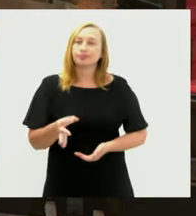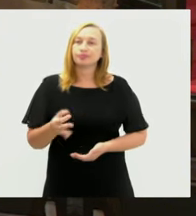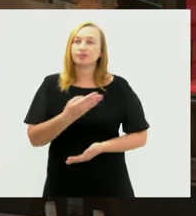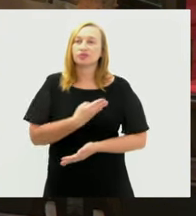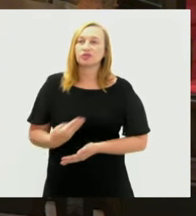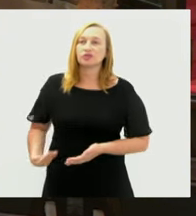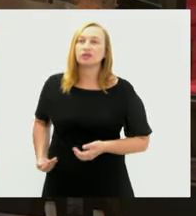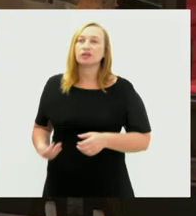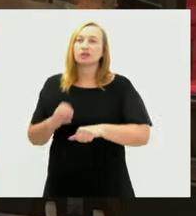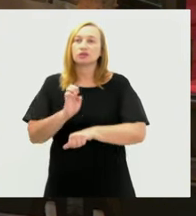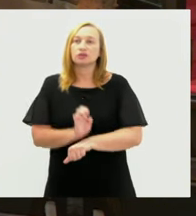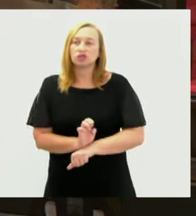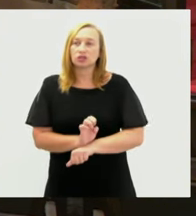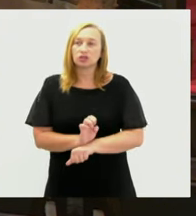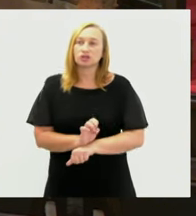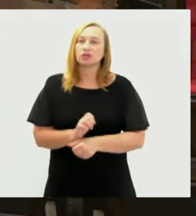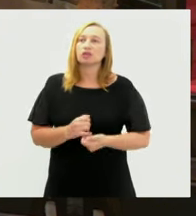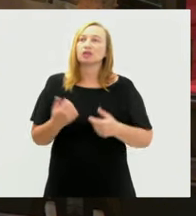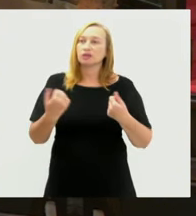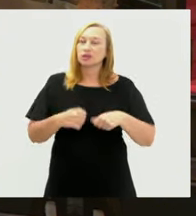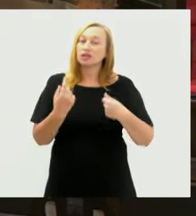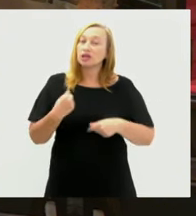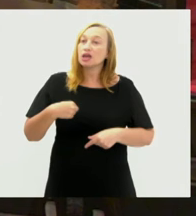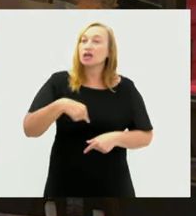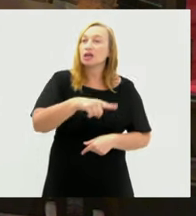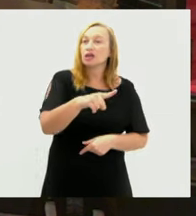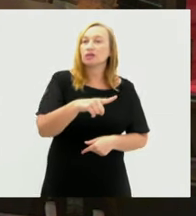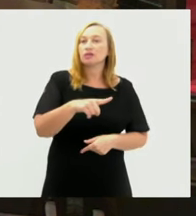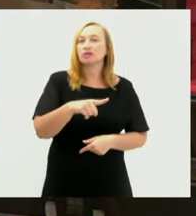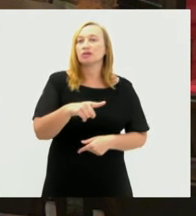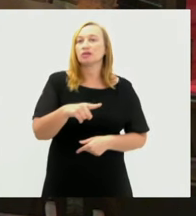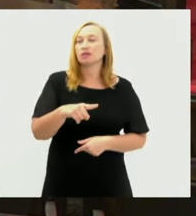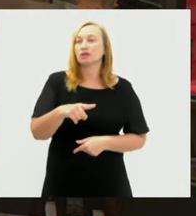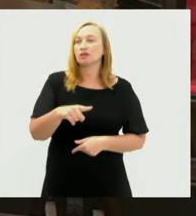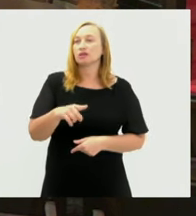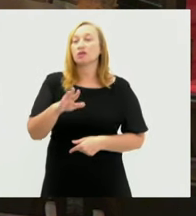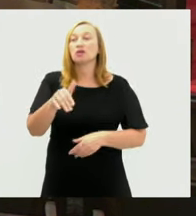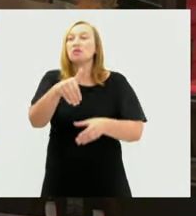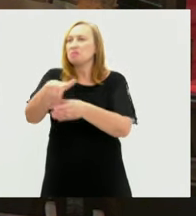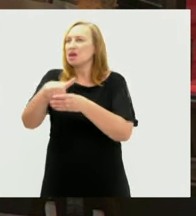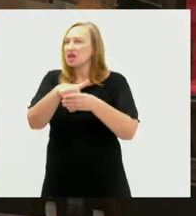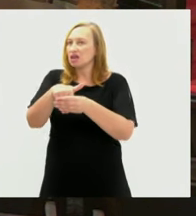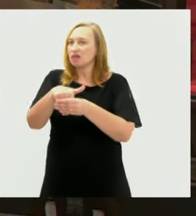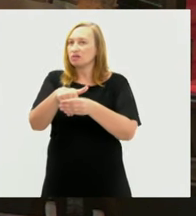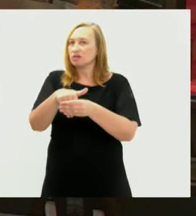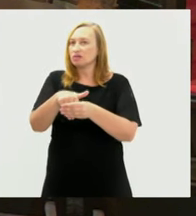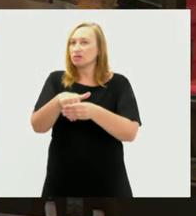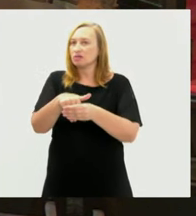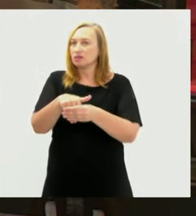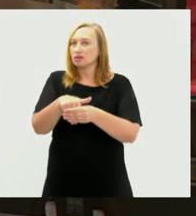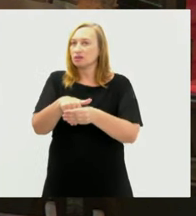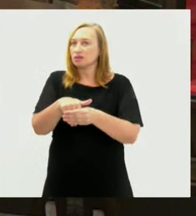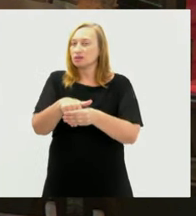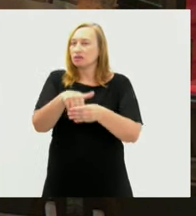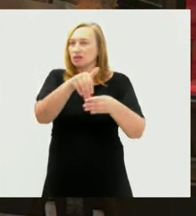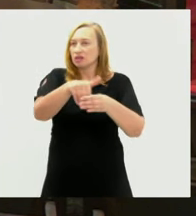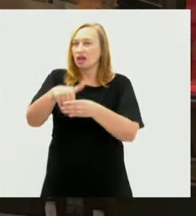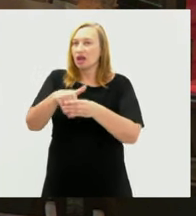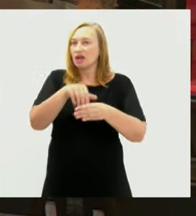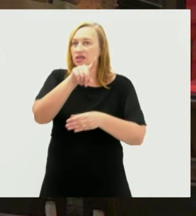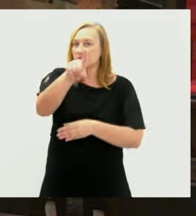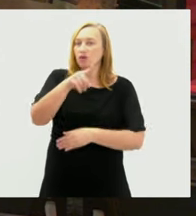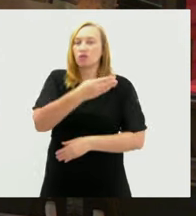do estado, que deveria estar lá no Complexo do Alemão, na época da eleição ele estava lá. Governador Cláudio